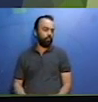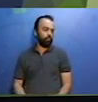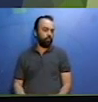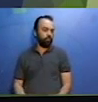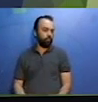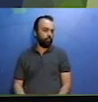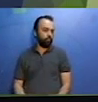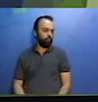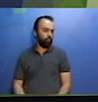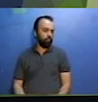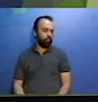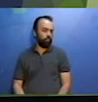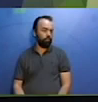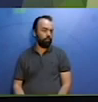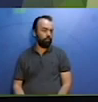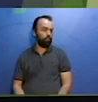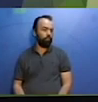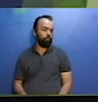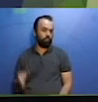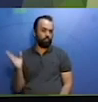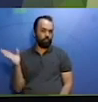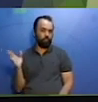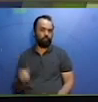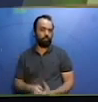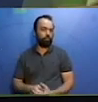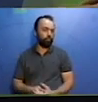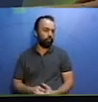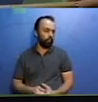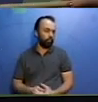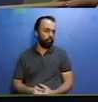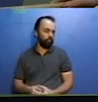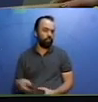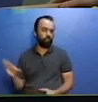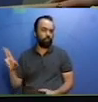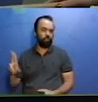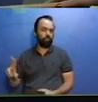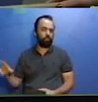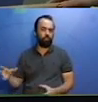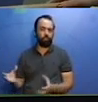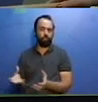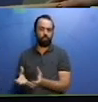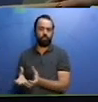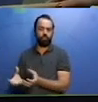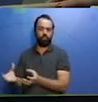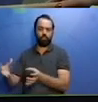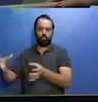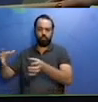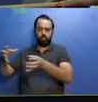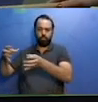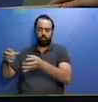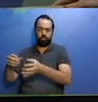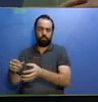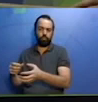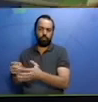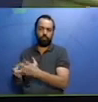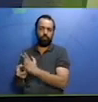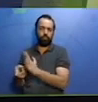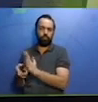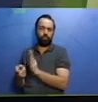de vidro. Aqui no caso, nós estamos usando o balão de vidro porque nós estamos